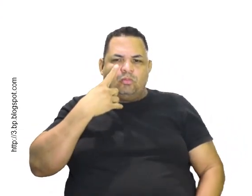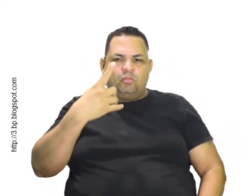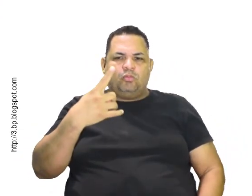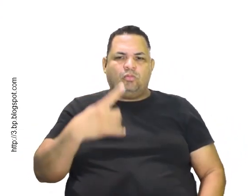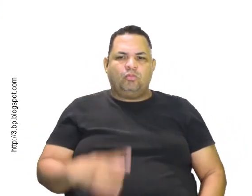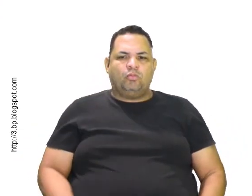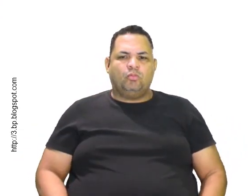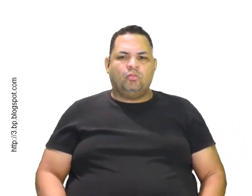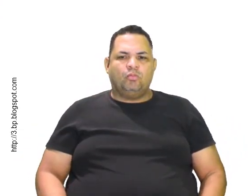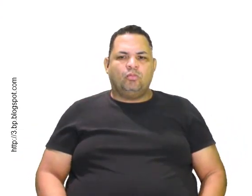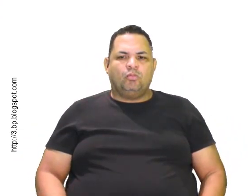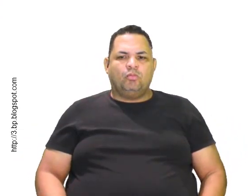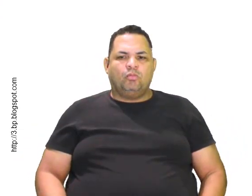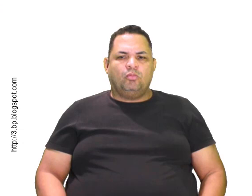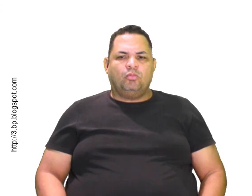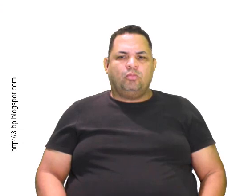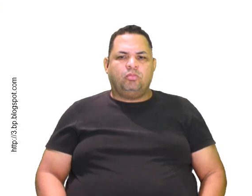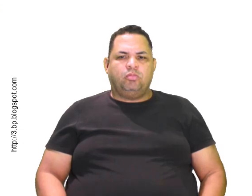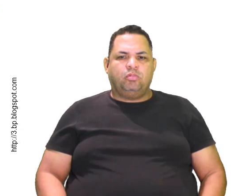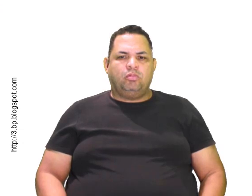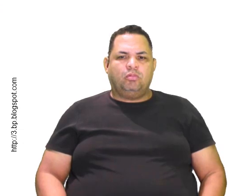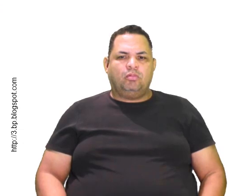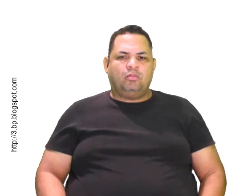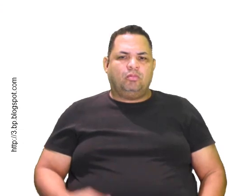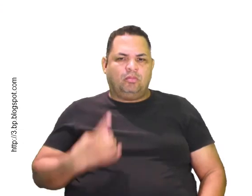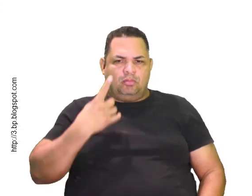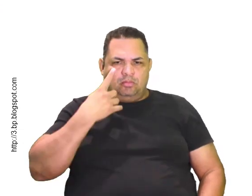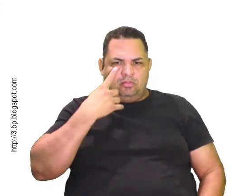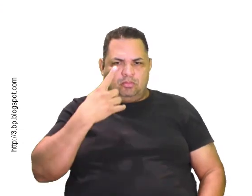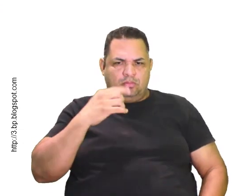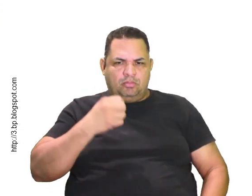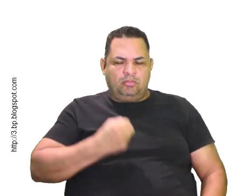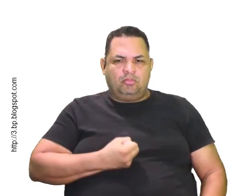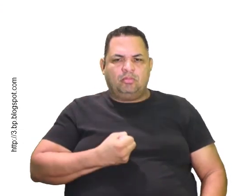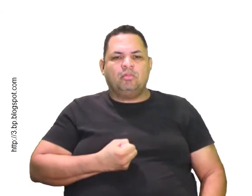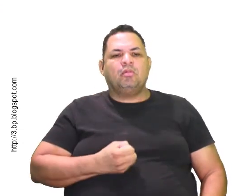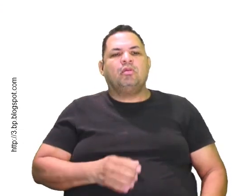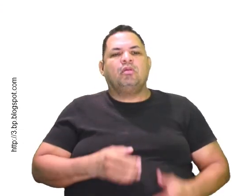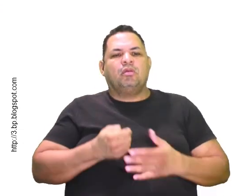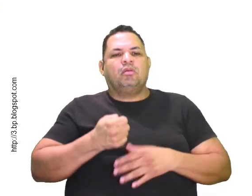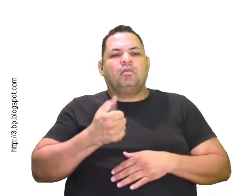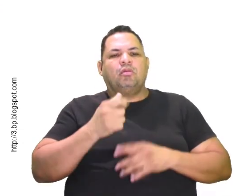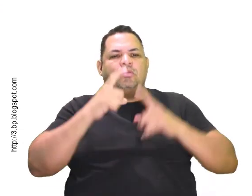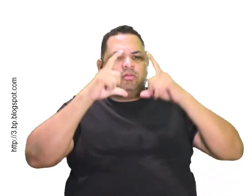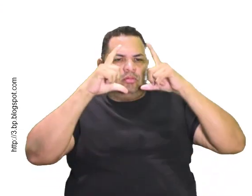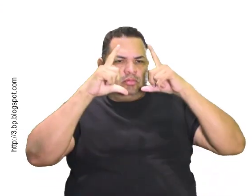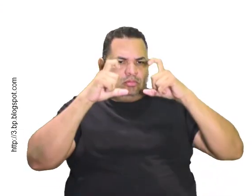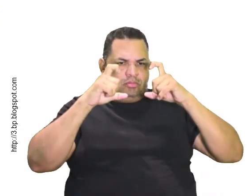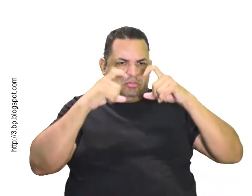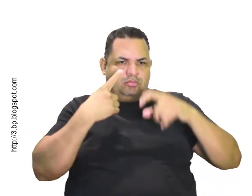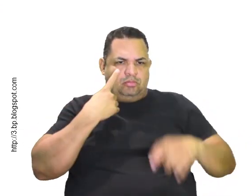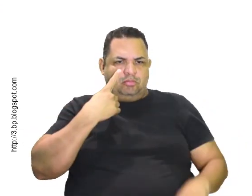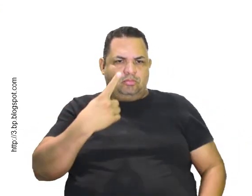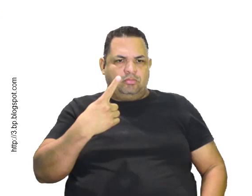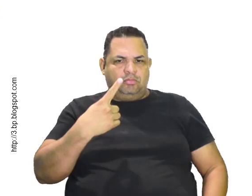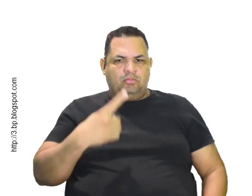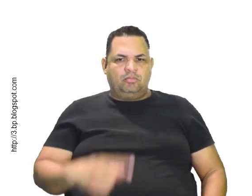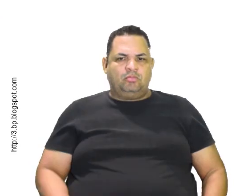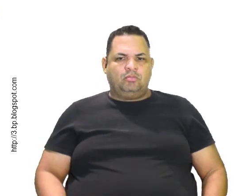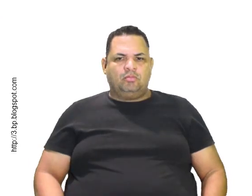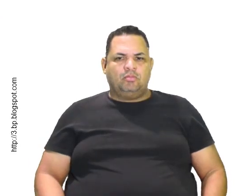que realmente é quase uma fotografia, né? Ninguém diria assim